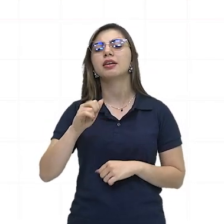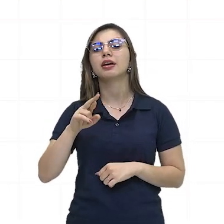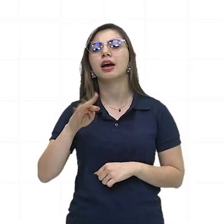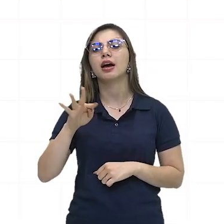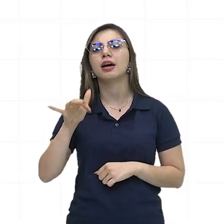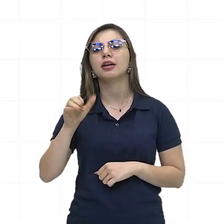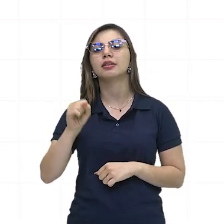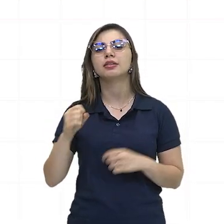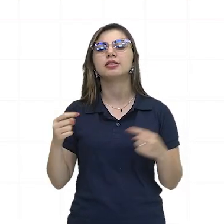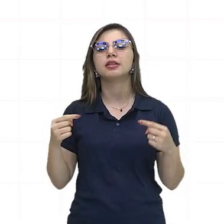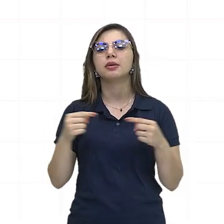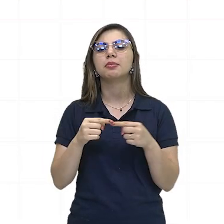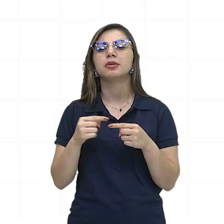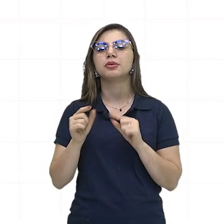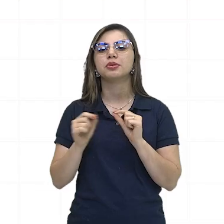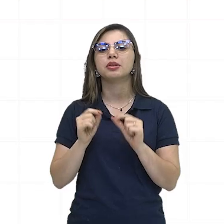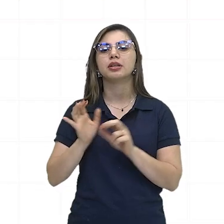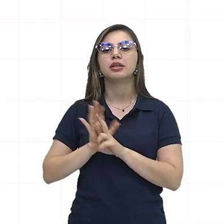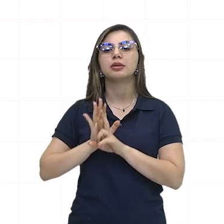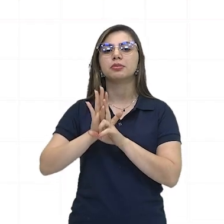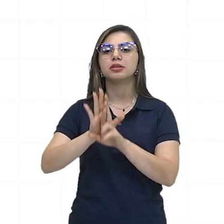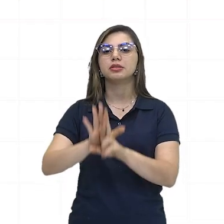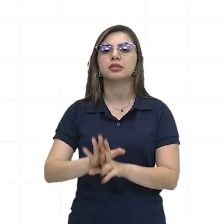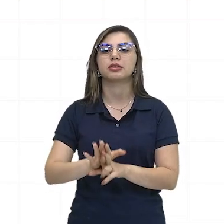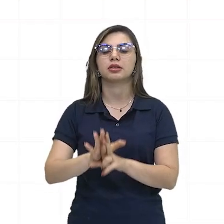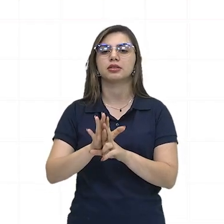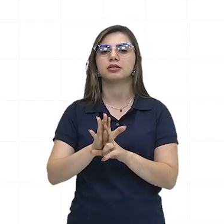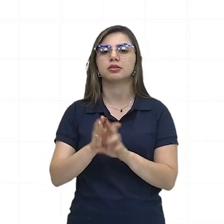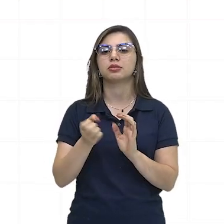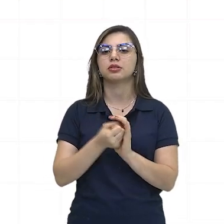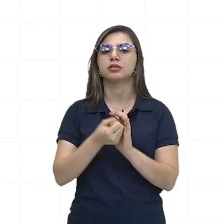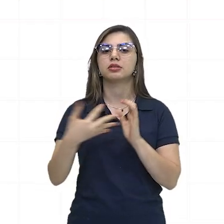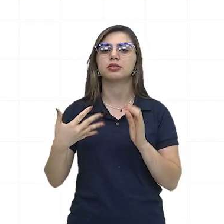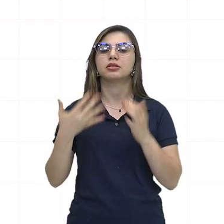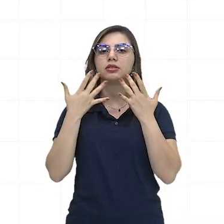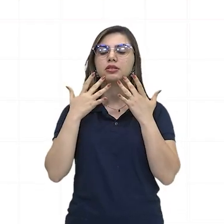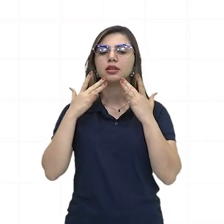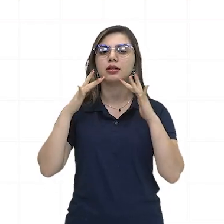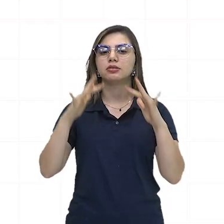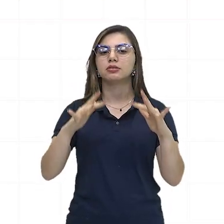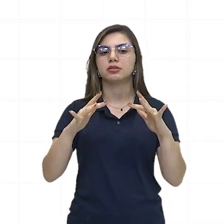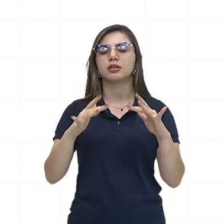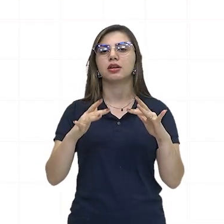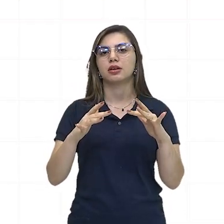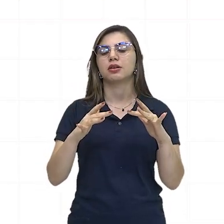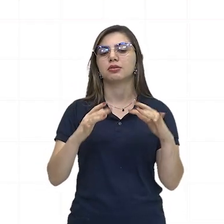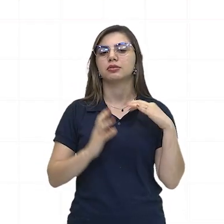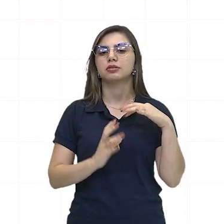representações dos aspectos naturais e artificiais que